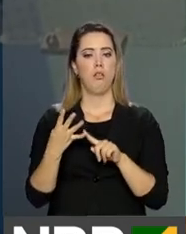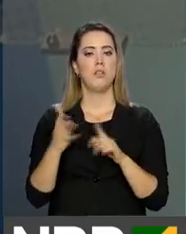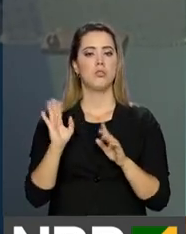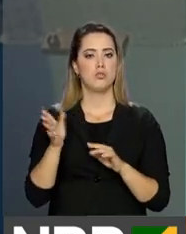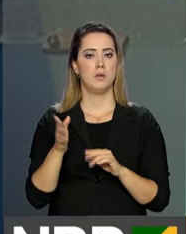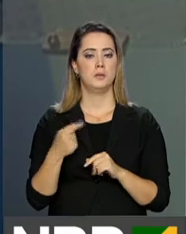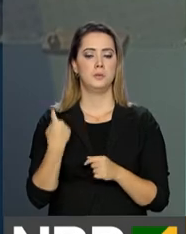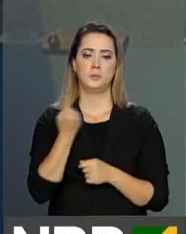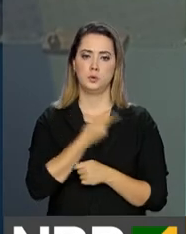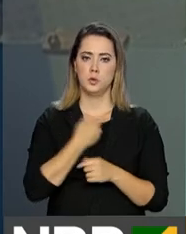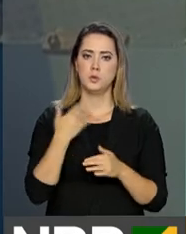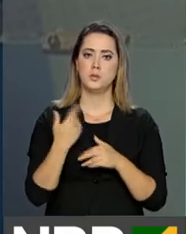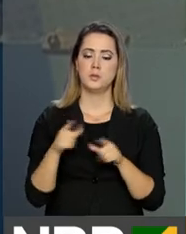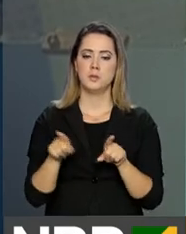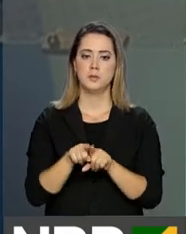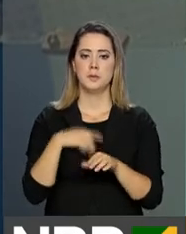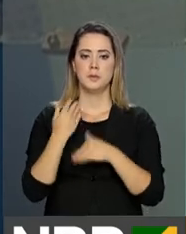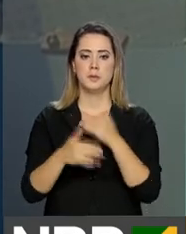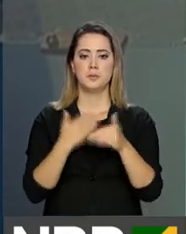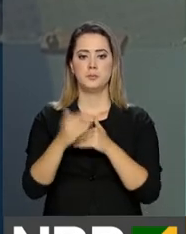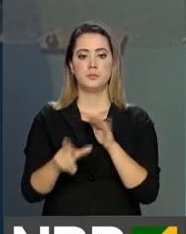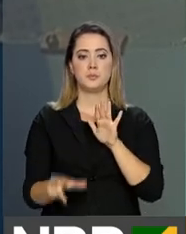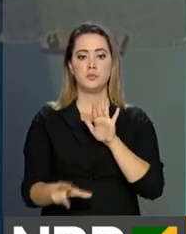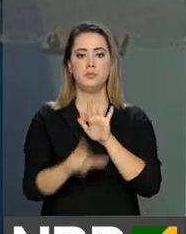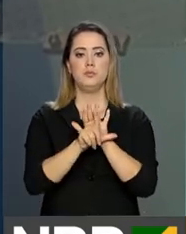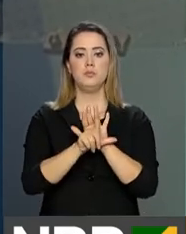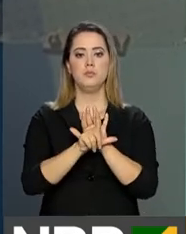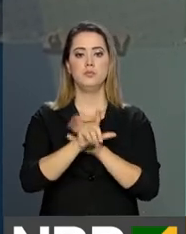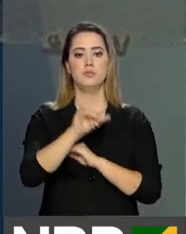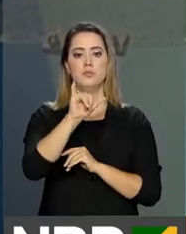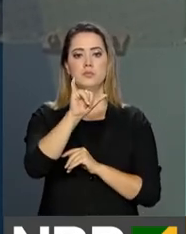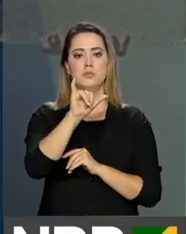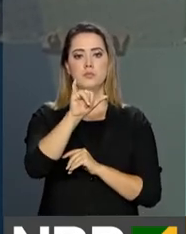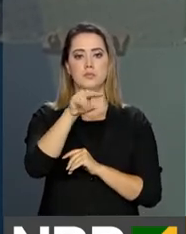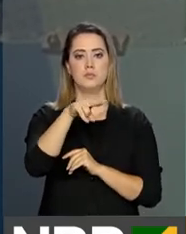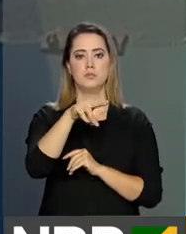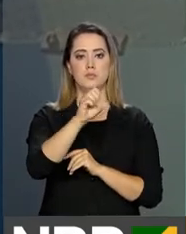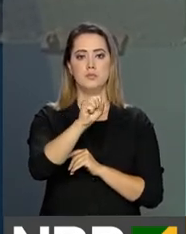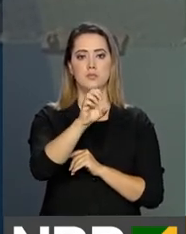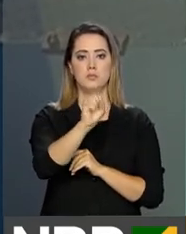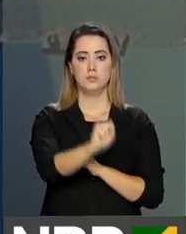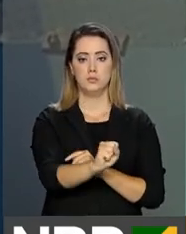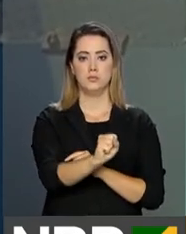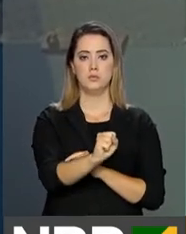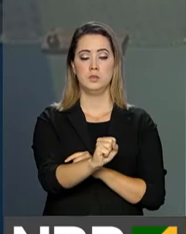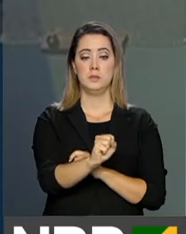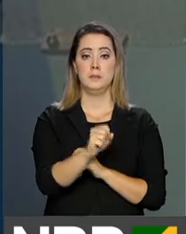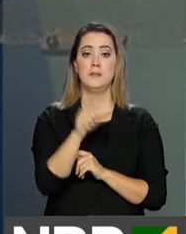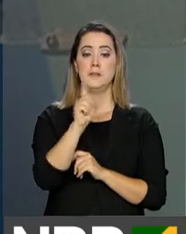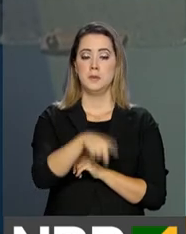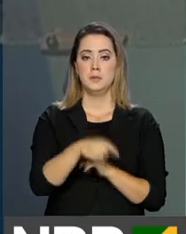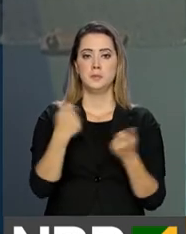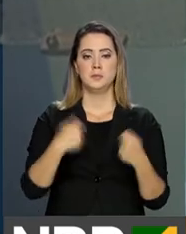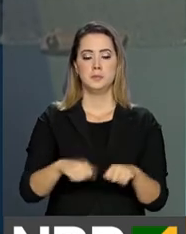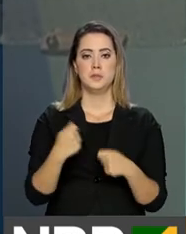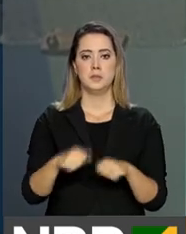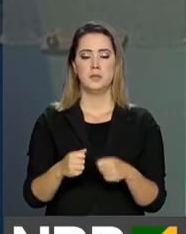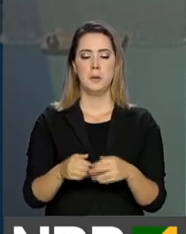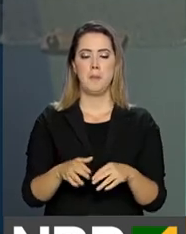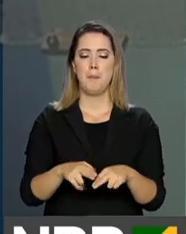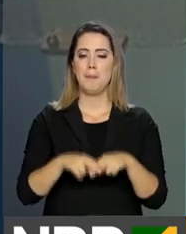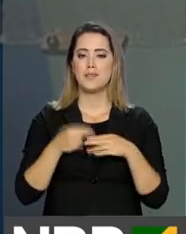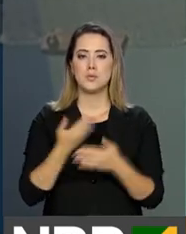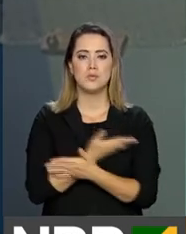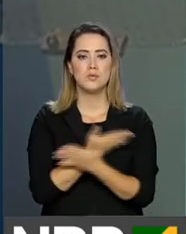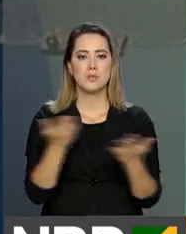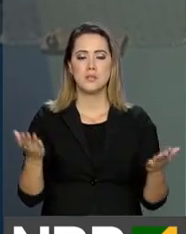não abandonaremos a lei da Previdência Social, a reforma da Previdência Social. É uma coisa que até eu peço